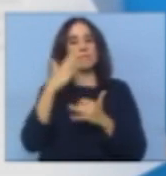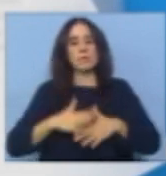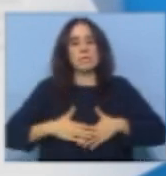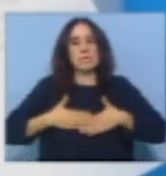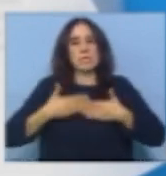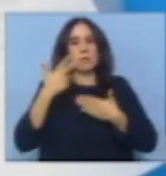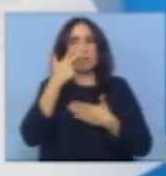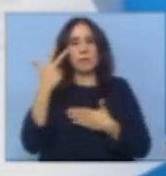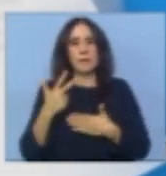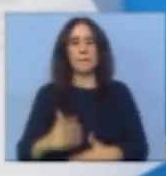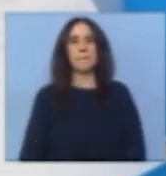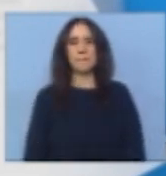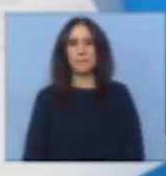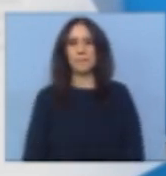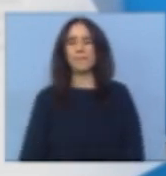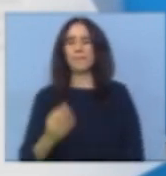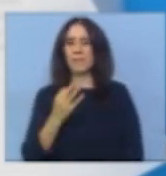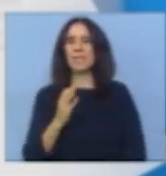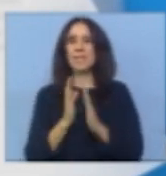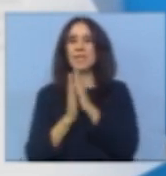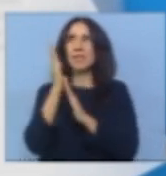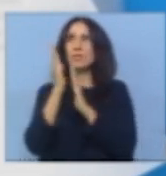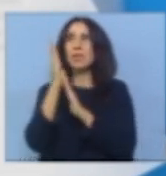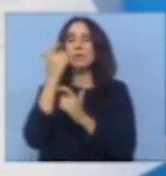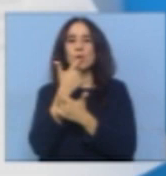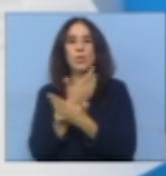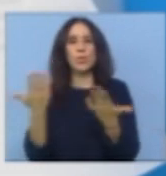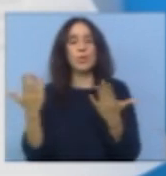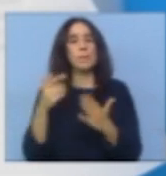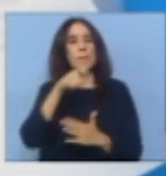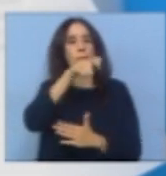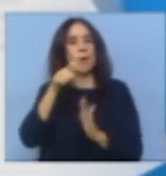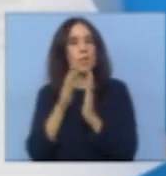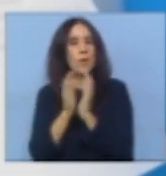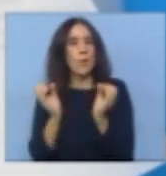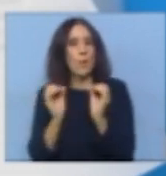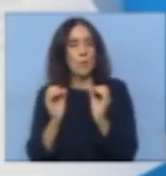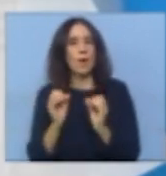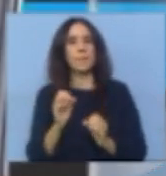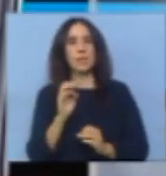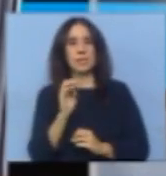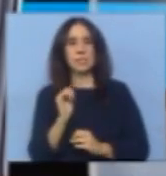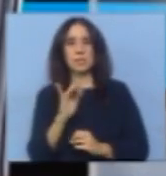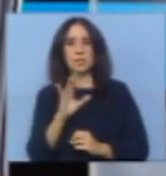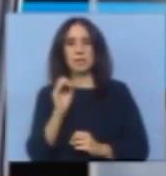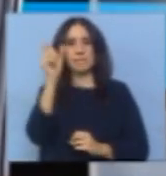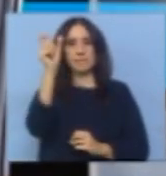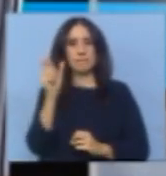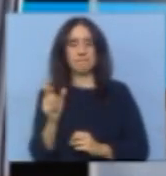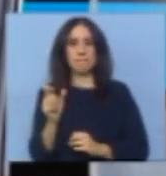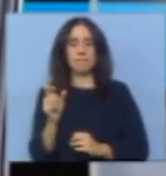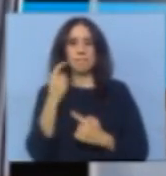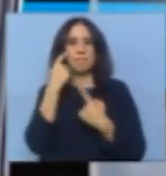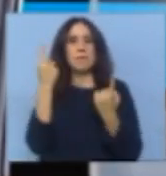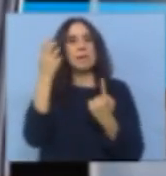Deus é Deus de tudo, mesmo dos pagãos. Quer dizer, Ciro aparece aqui legitimado, nunca lhe aparece o nome